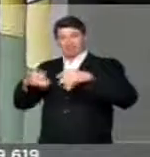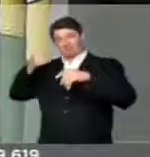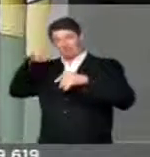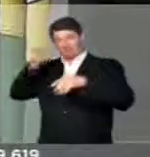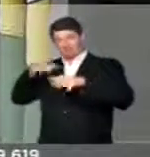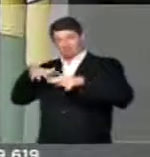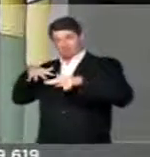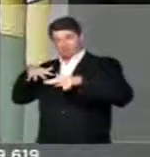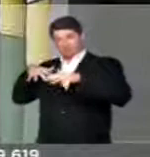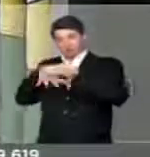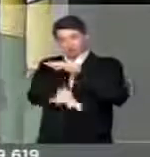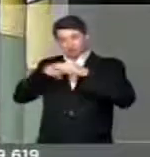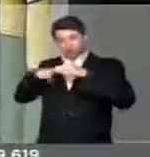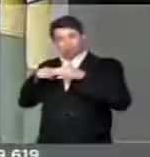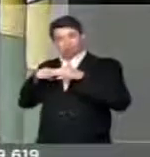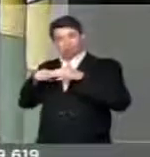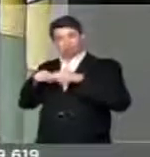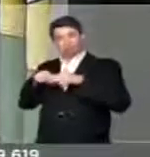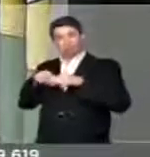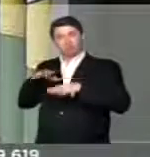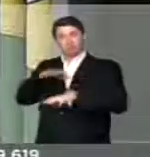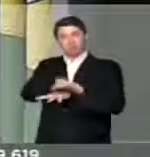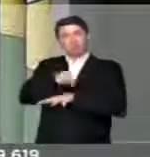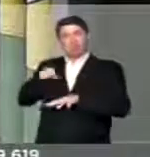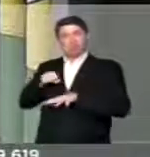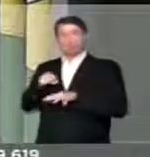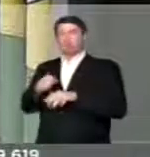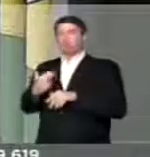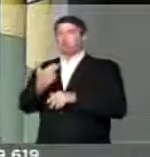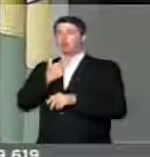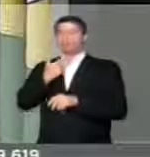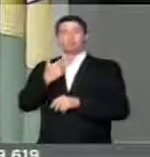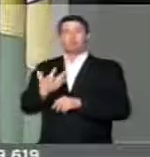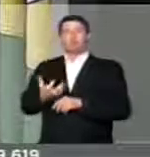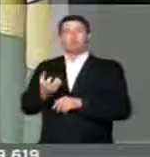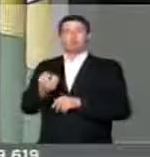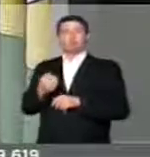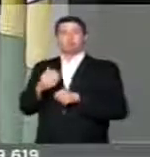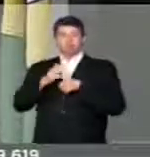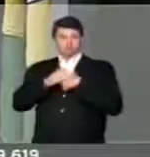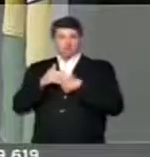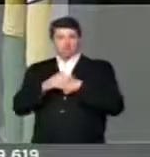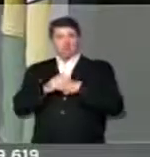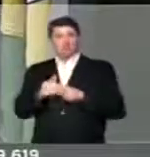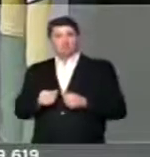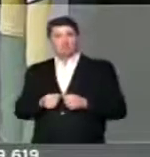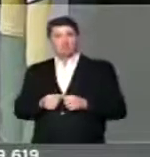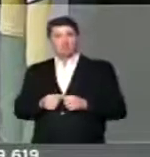terra produtiva, ela não pode ser recebida com carinho.